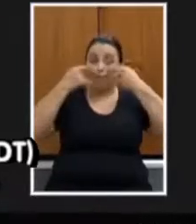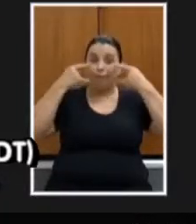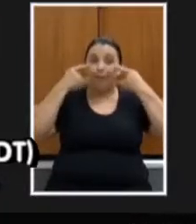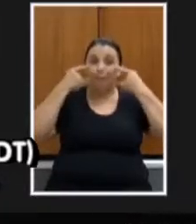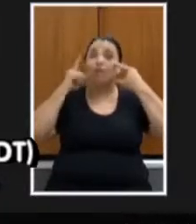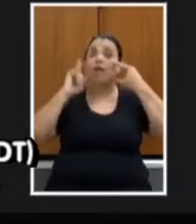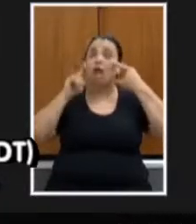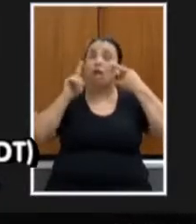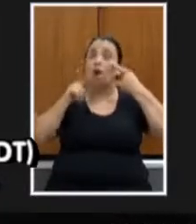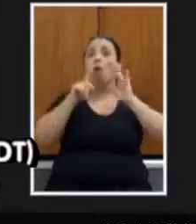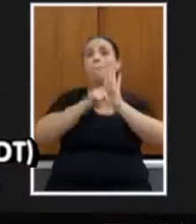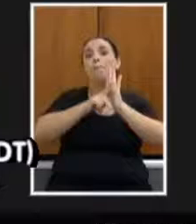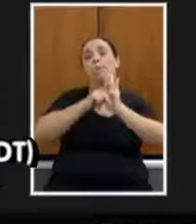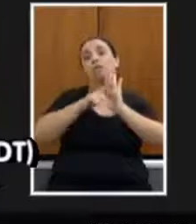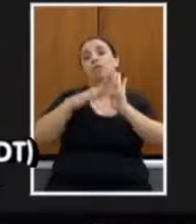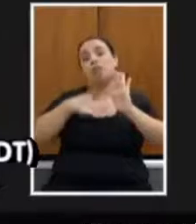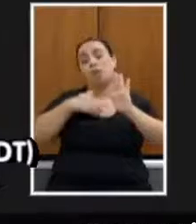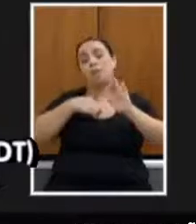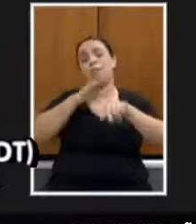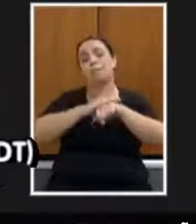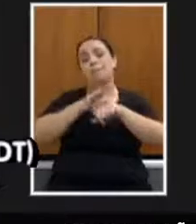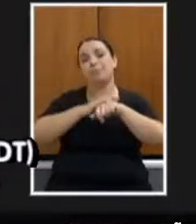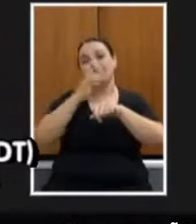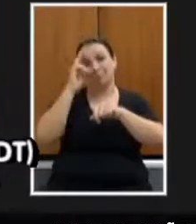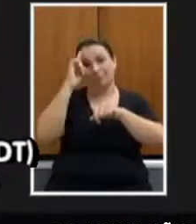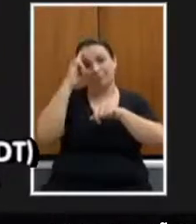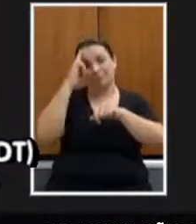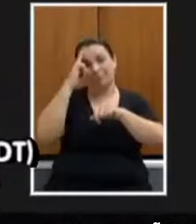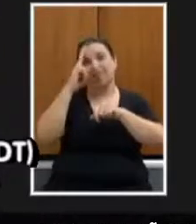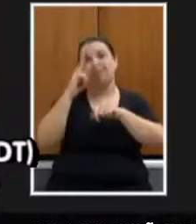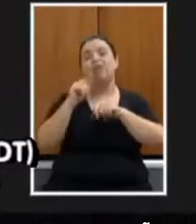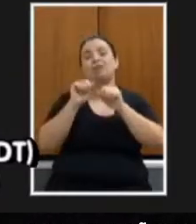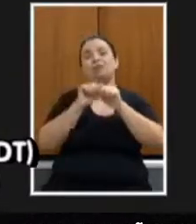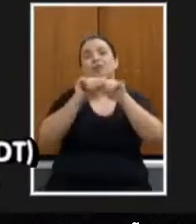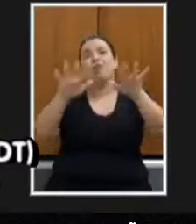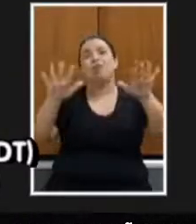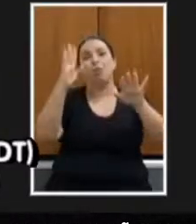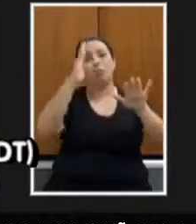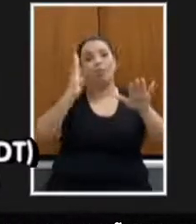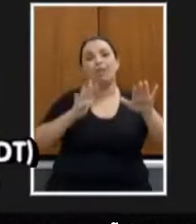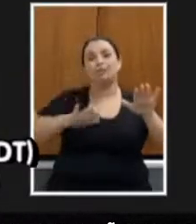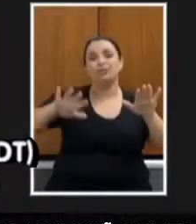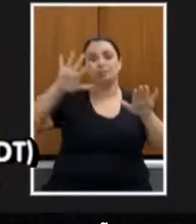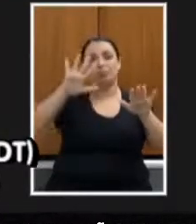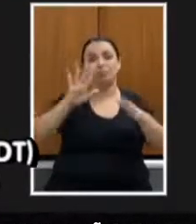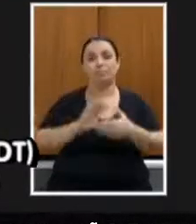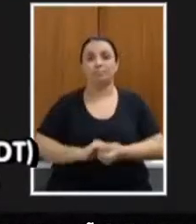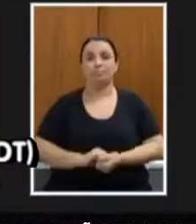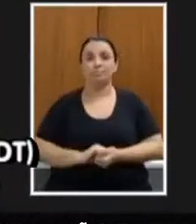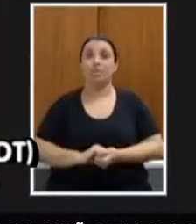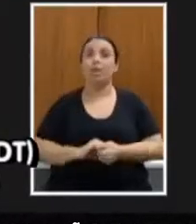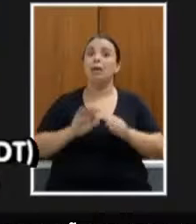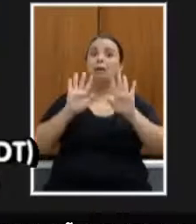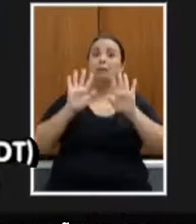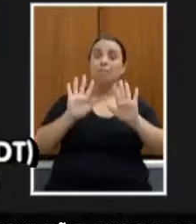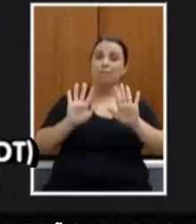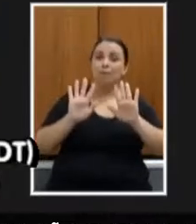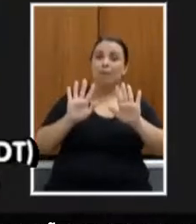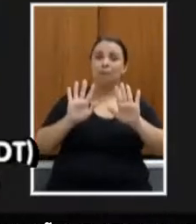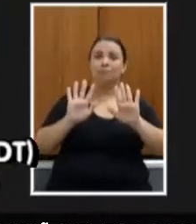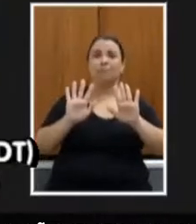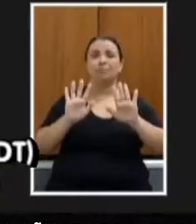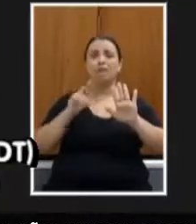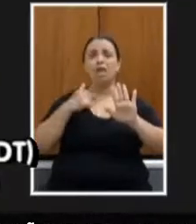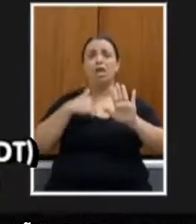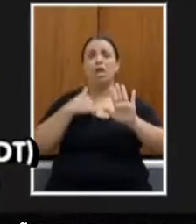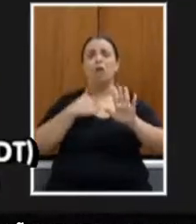foi falado no Brasil. Mas eu gostaria de agradecer a Vossa Excelência pelo seu agarro, pelo seu